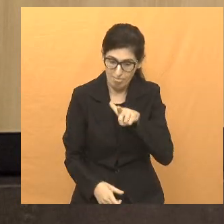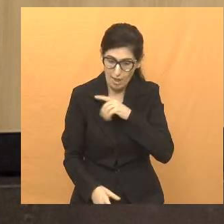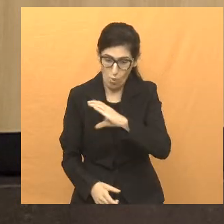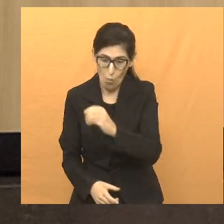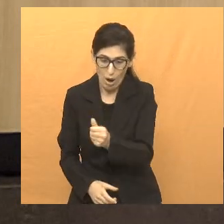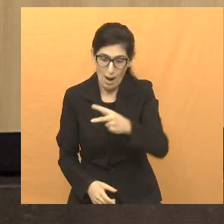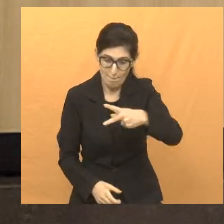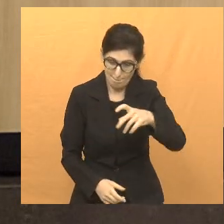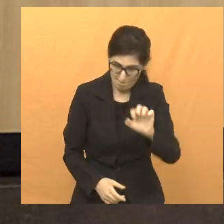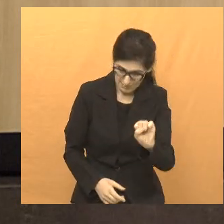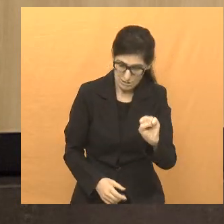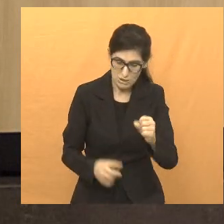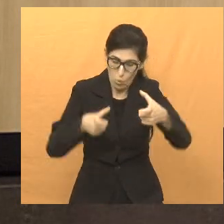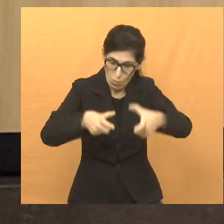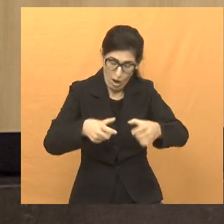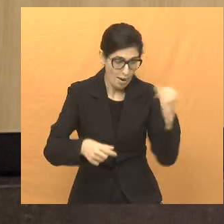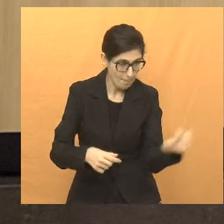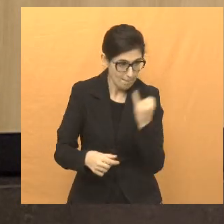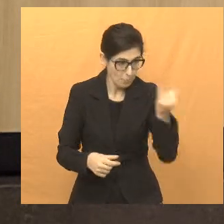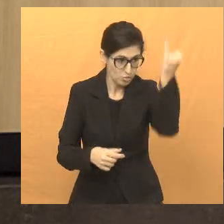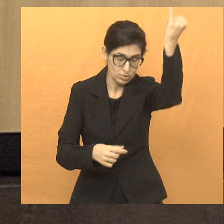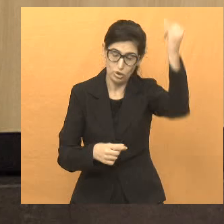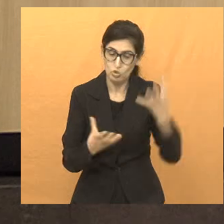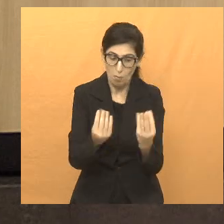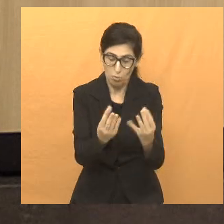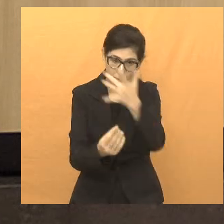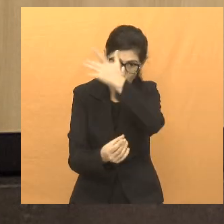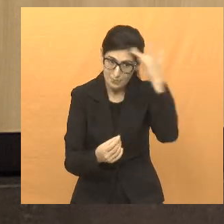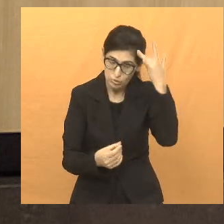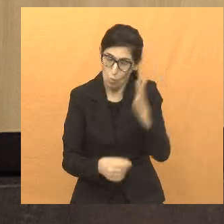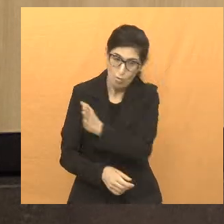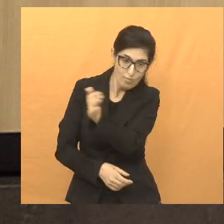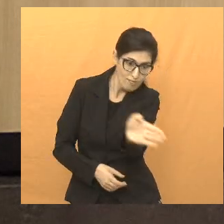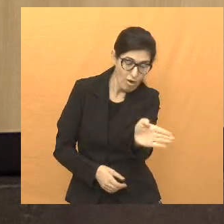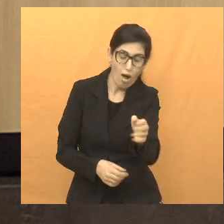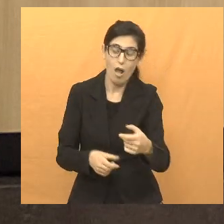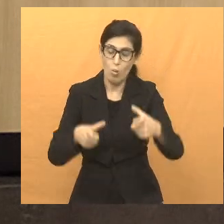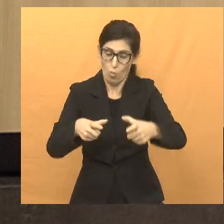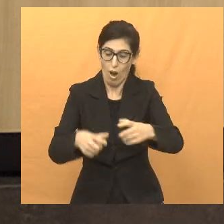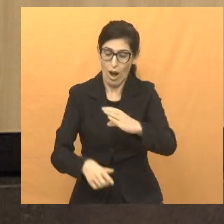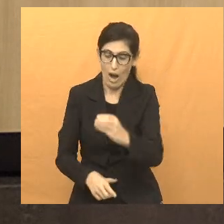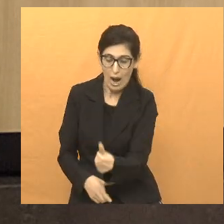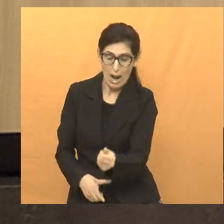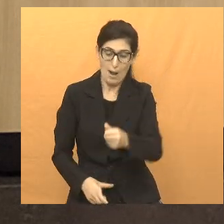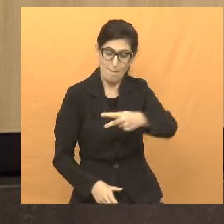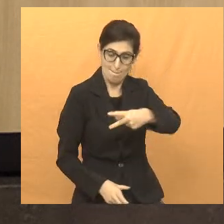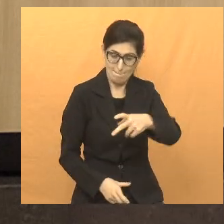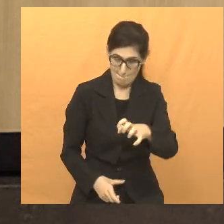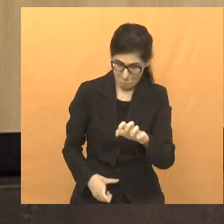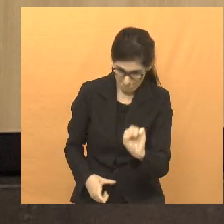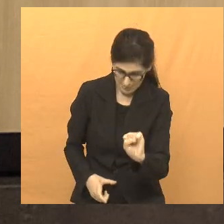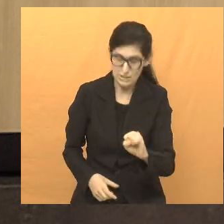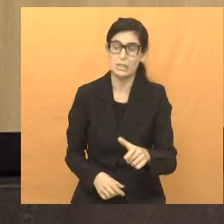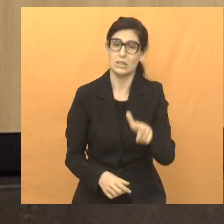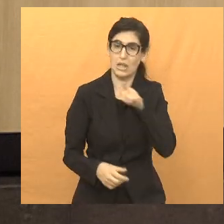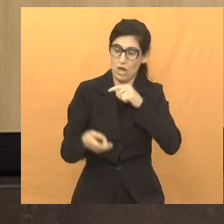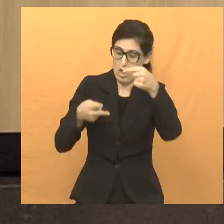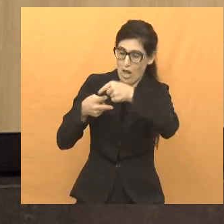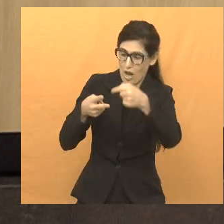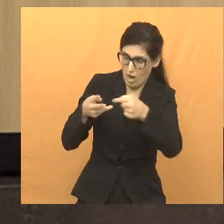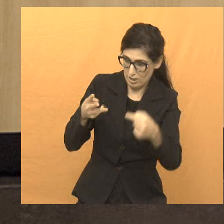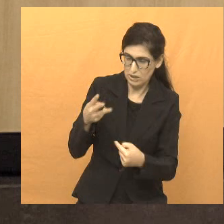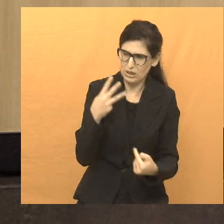muito importante, aumentando muito o número de atendimentos de consulta, se você olhar aí, né? Tem os 3 tipos de CAPS, o